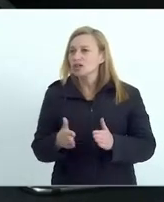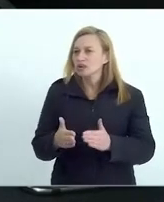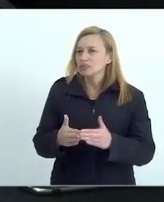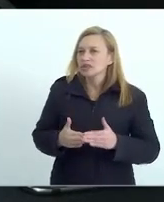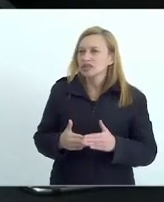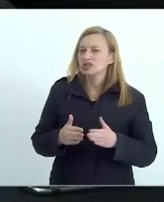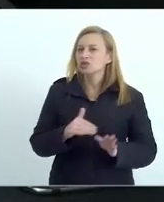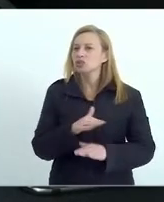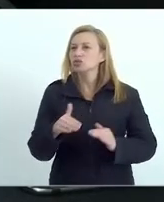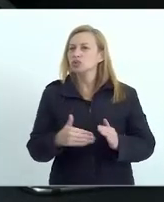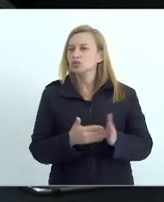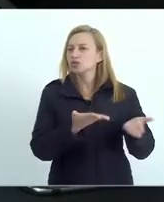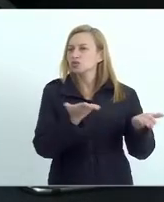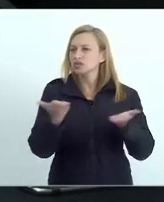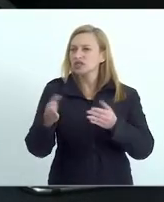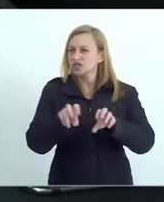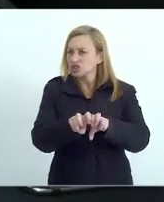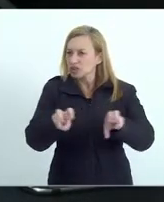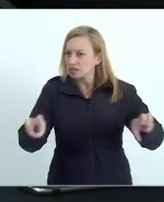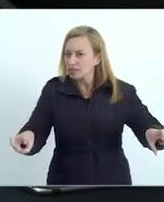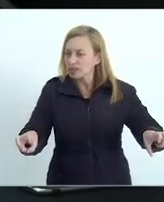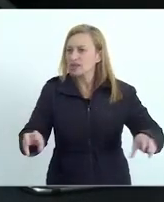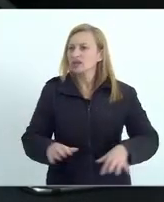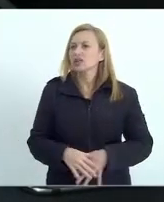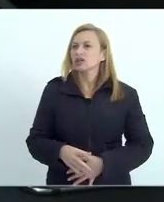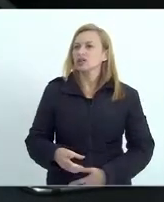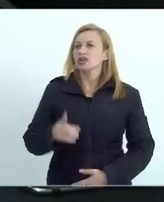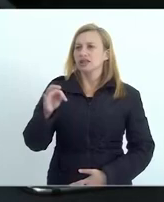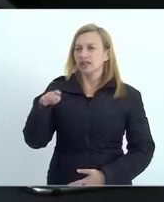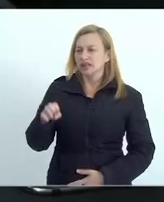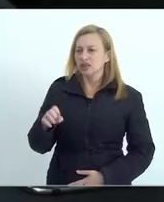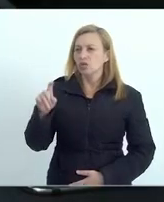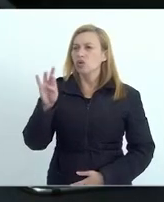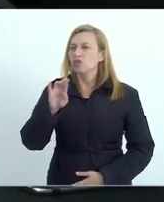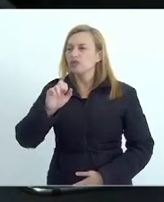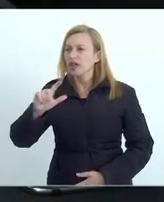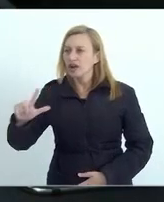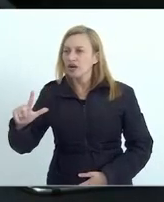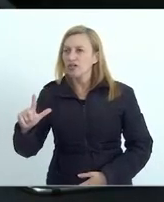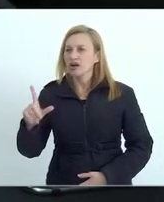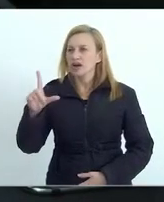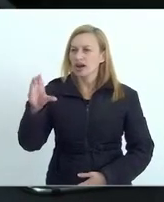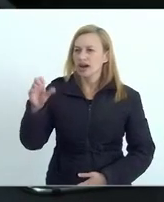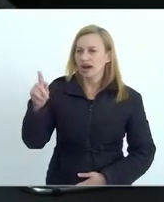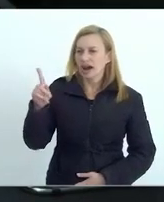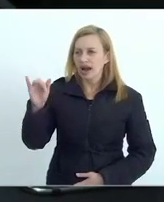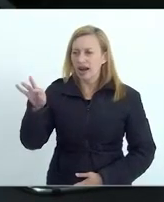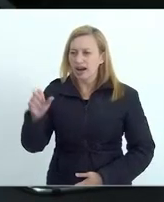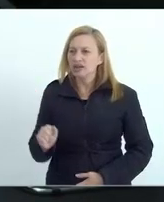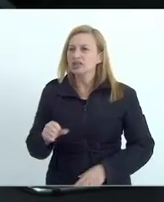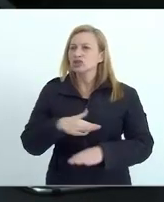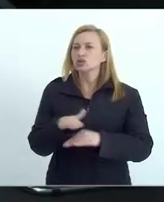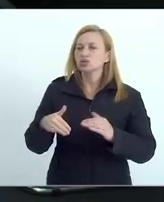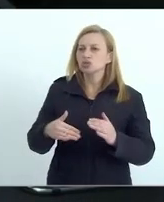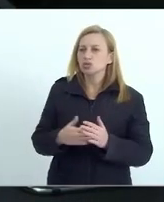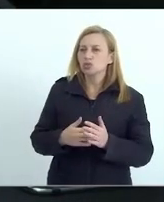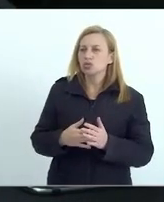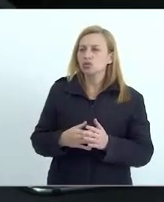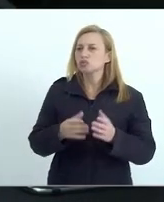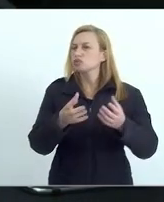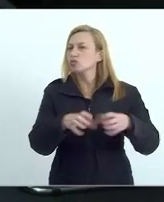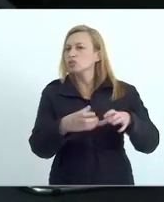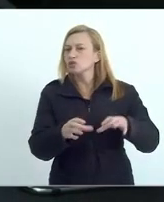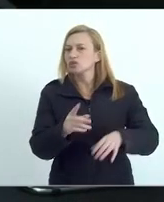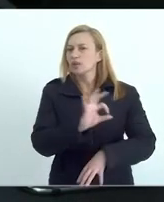permissão das autoridades da mesa eu sou o tenente-coronel Carla Martins a maior parte dos candidatos aqui dos